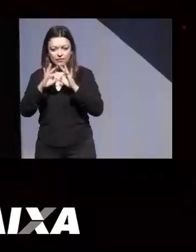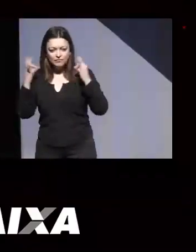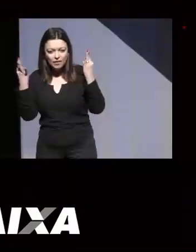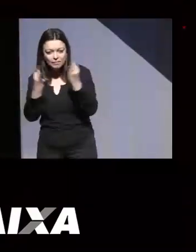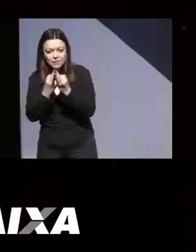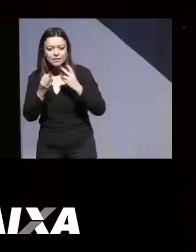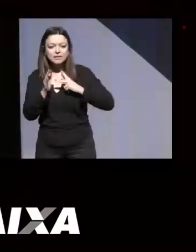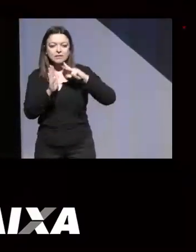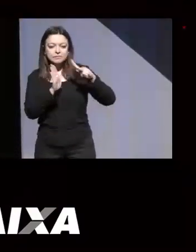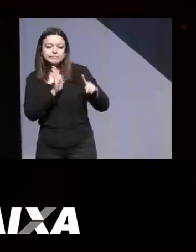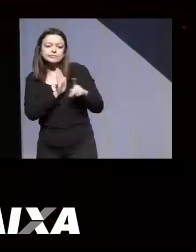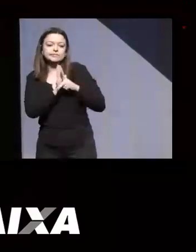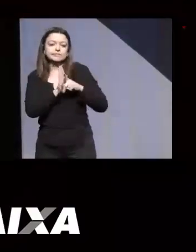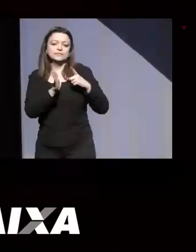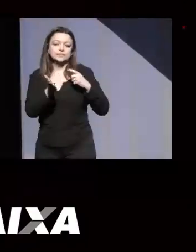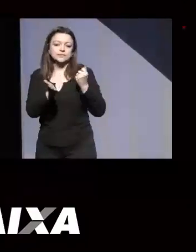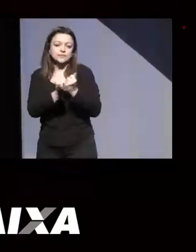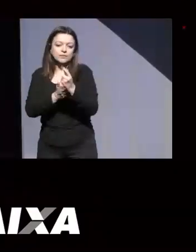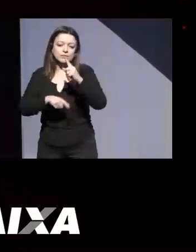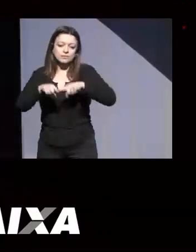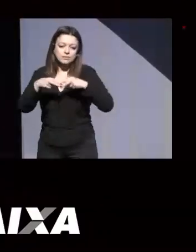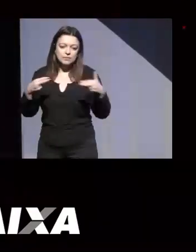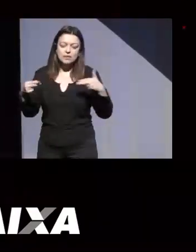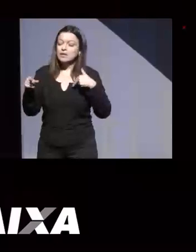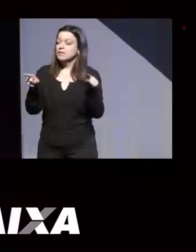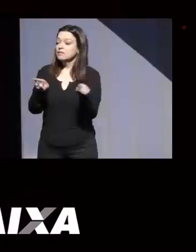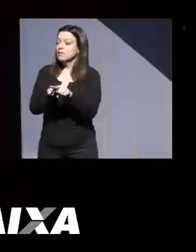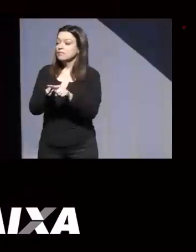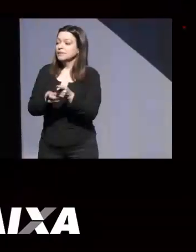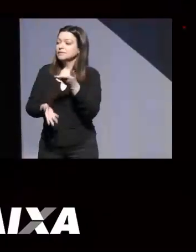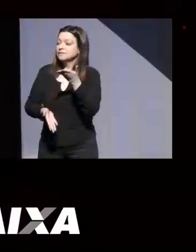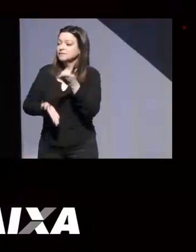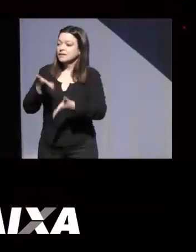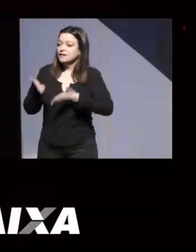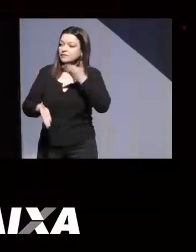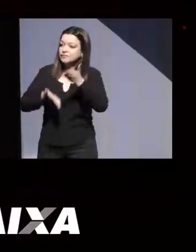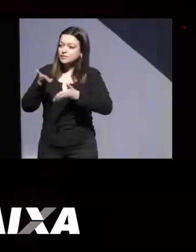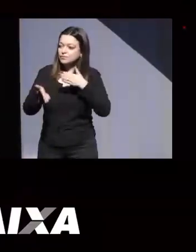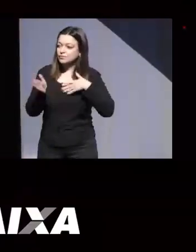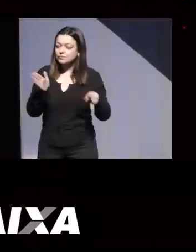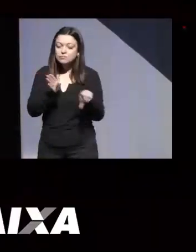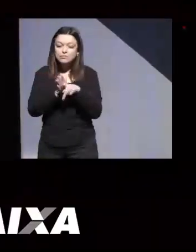de aquisição de bens ou serviços exclusivamente para o consumo